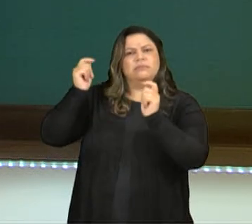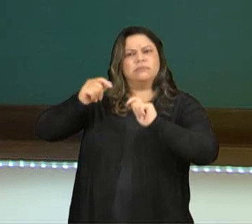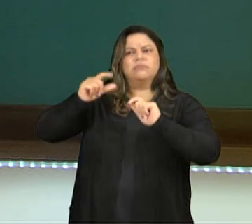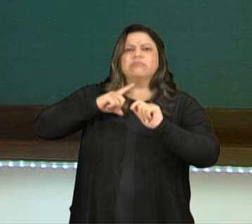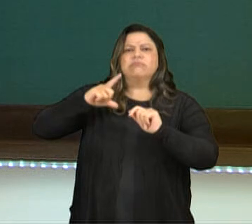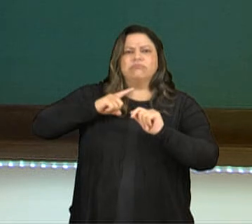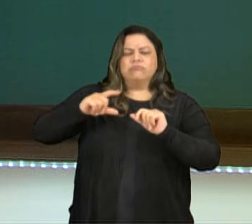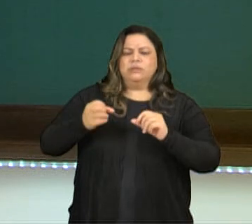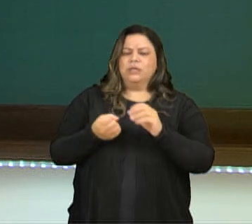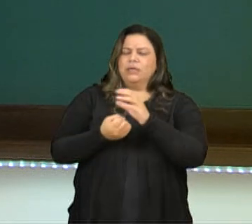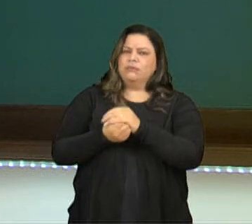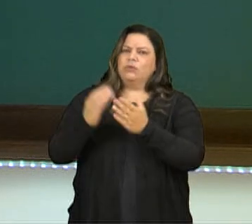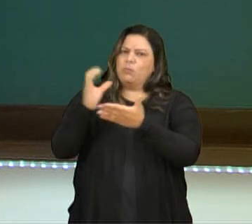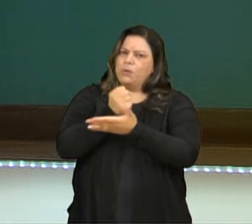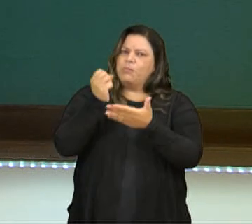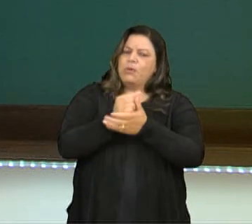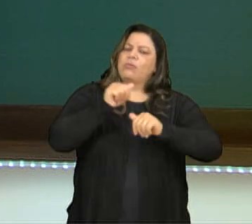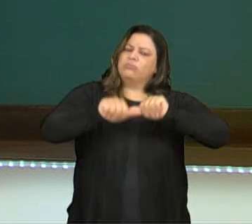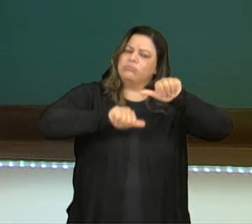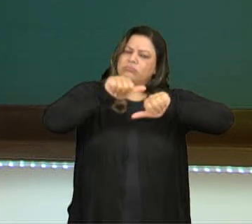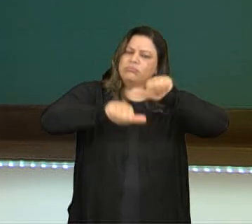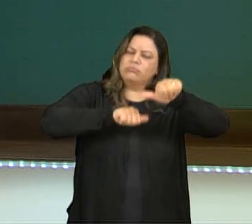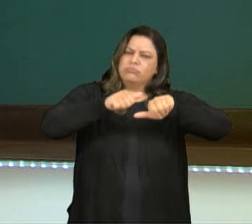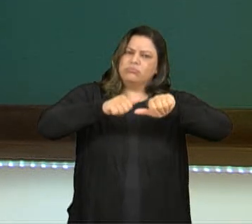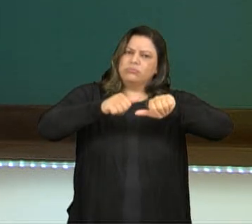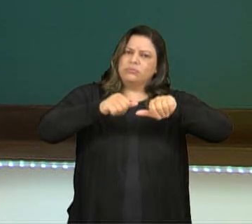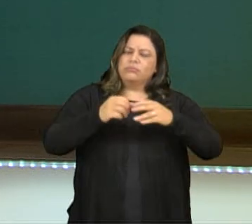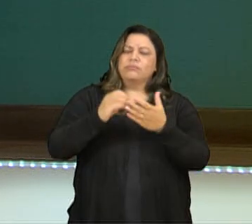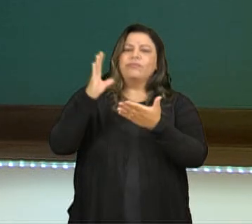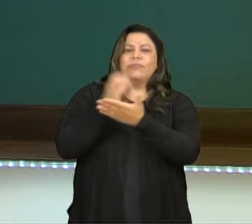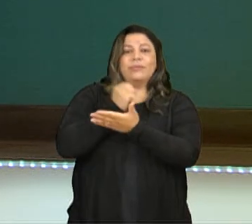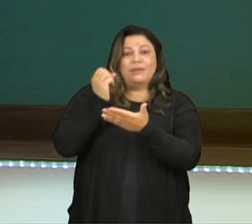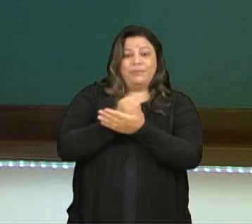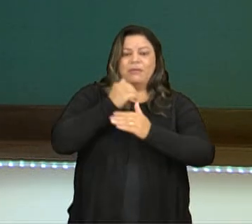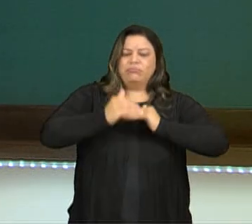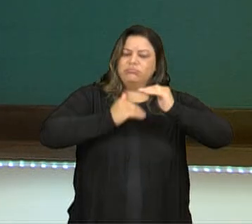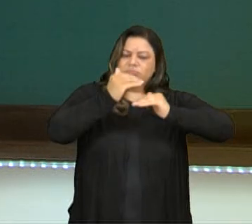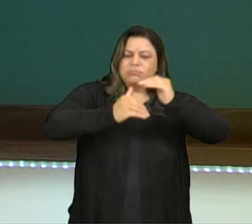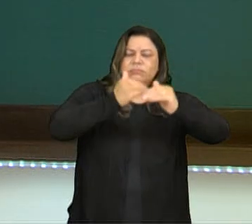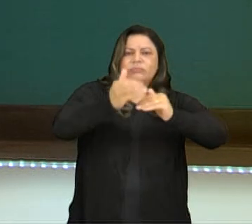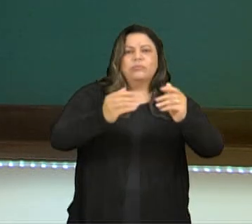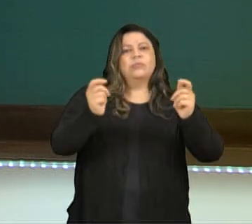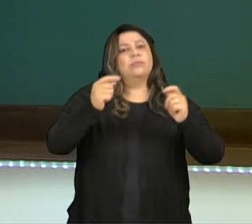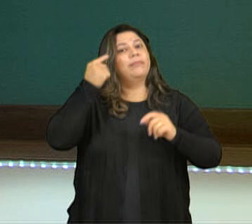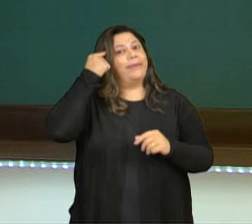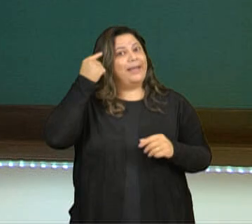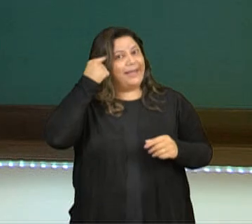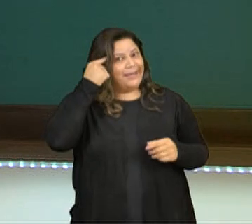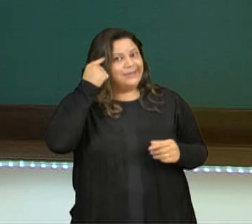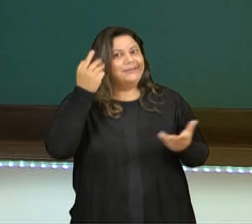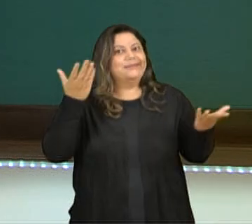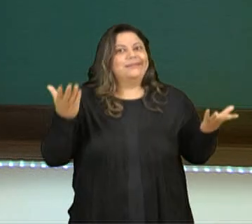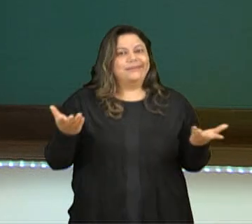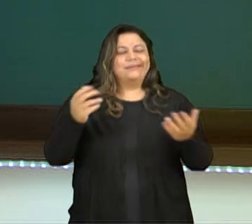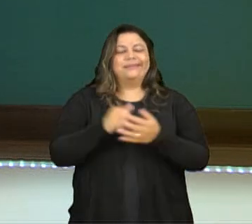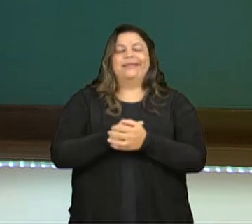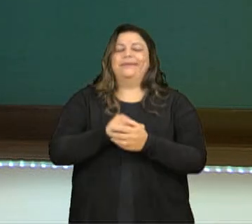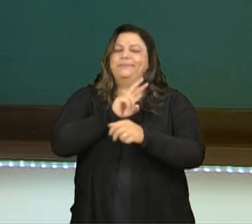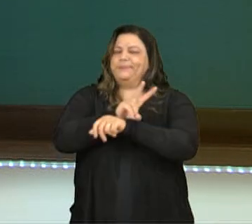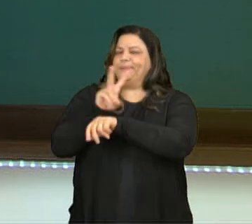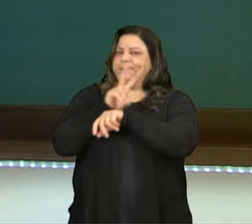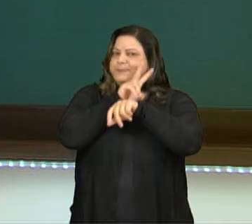recursos renováveis, é preciso pensar na maneira como a gente está utilizando esses recursos, de forma